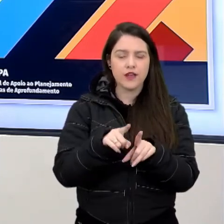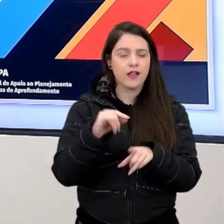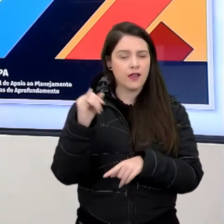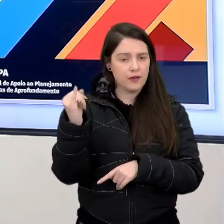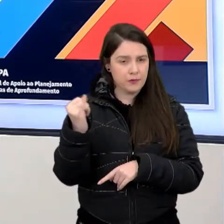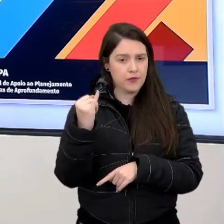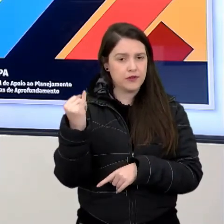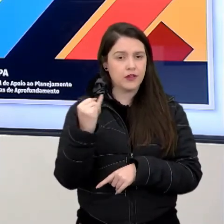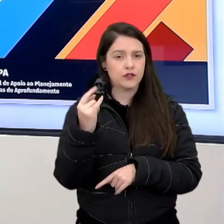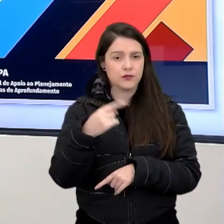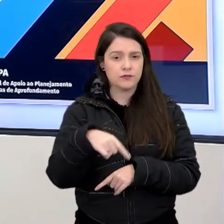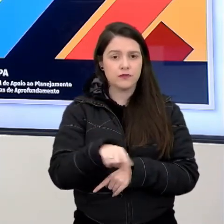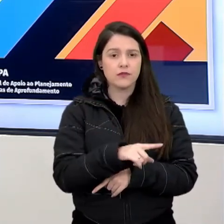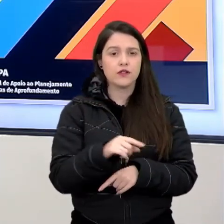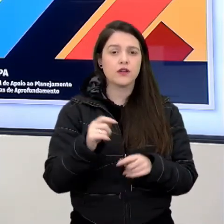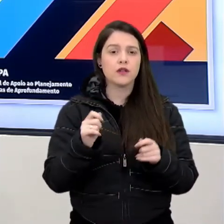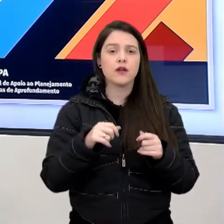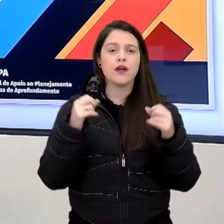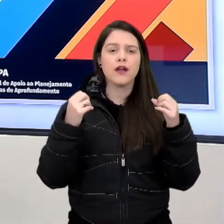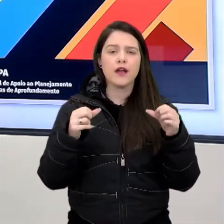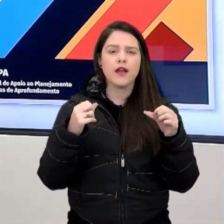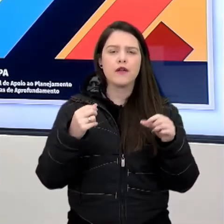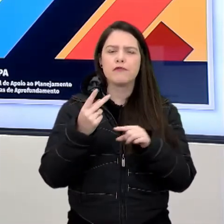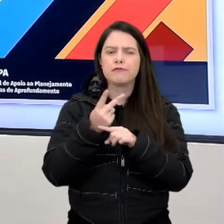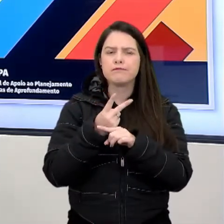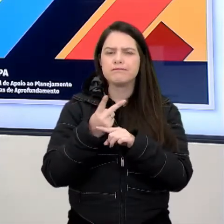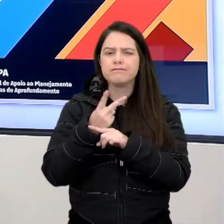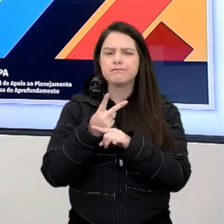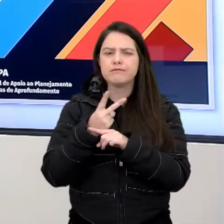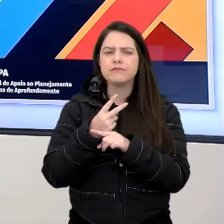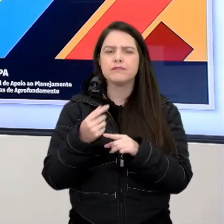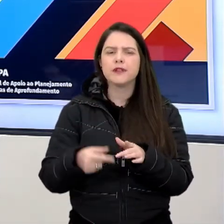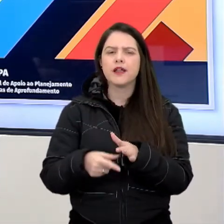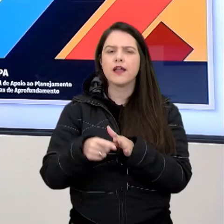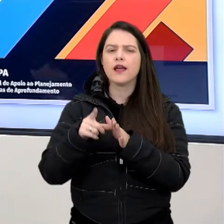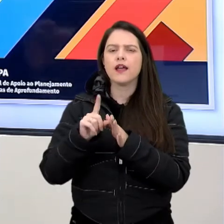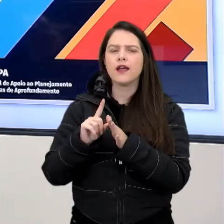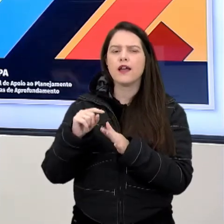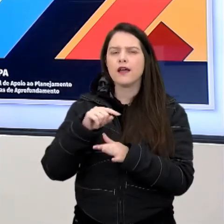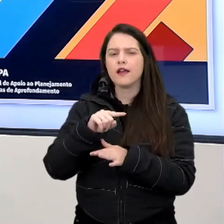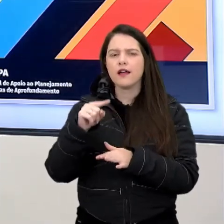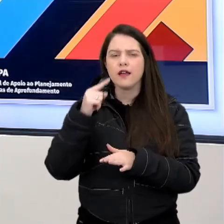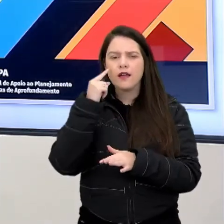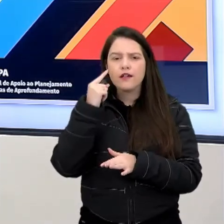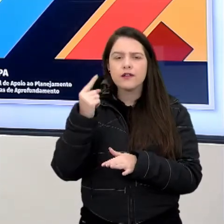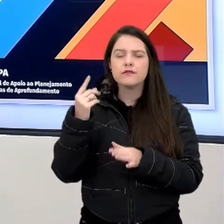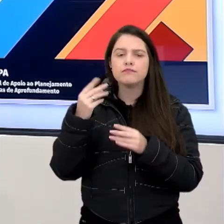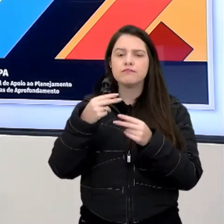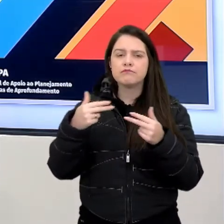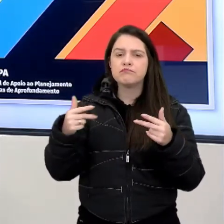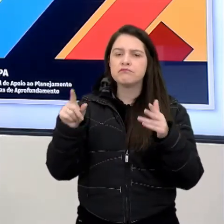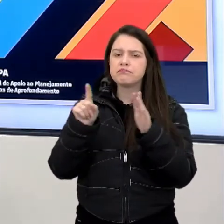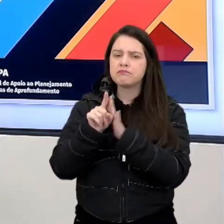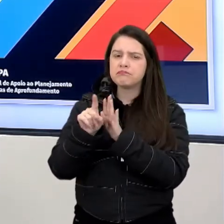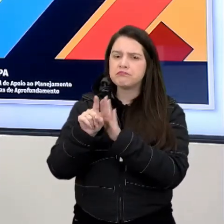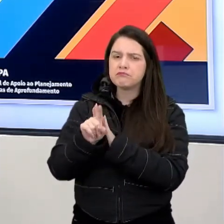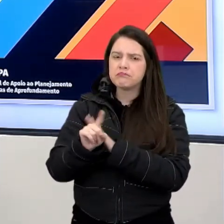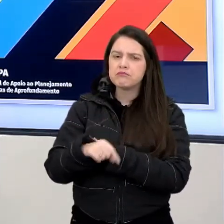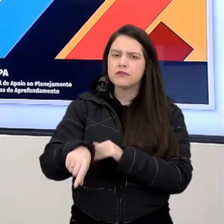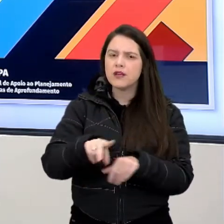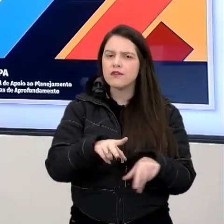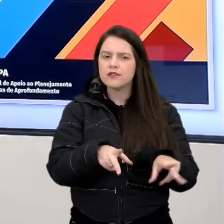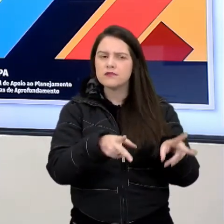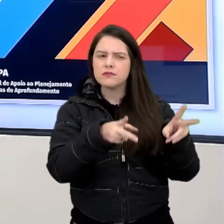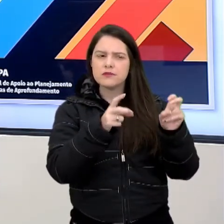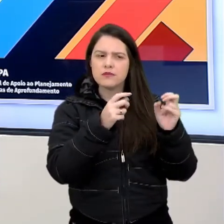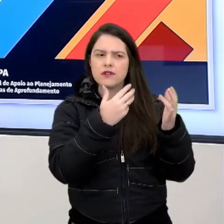tá? Então, a gente trabalha ou procura trabalhar integrando esses conceitos, falamos muito de outras questões, mas vocês perceberam que essas aulas